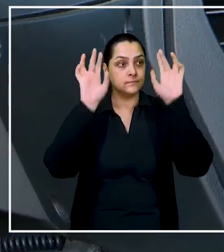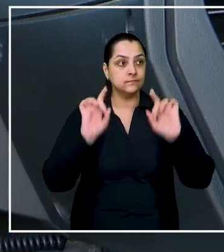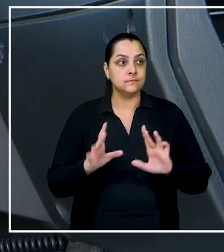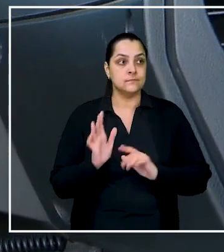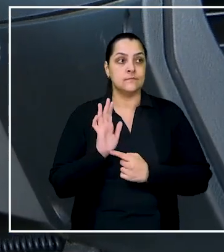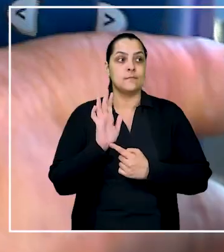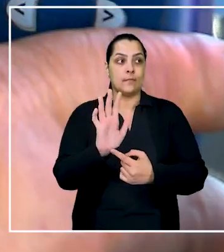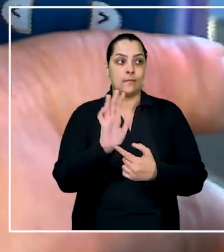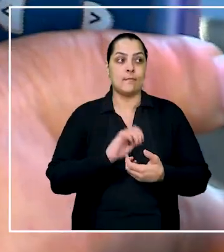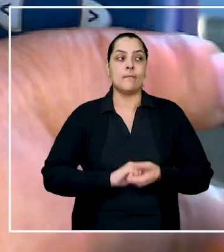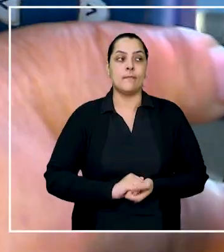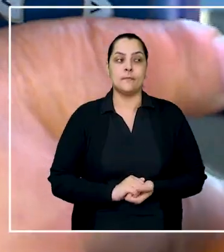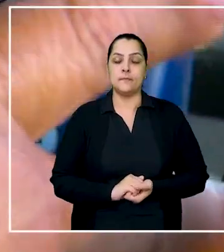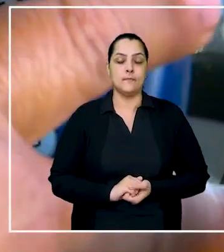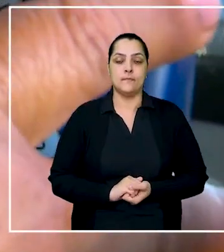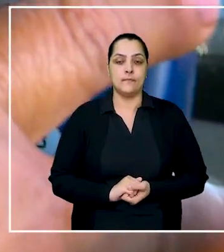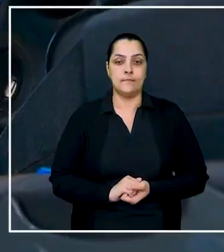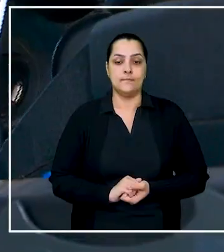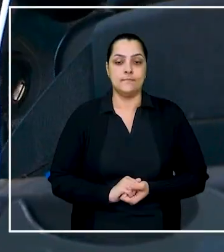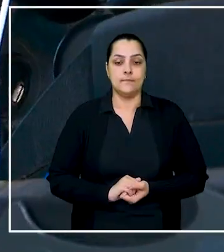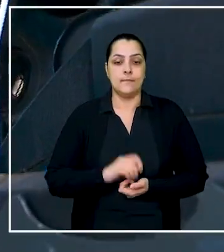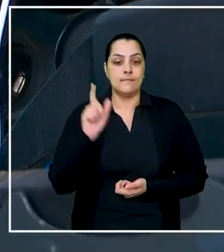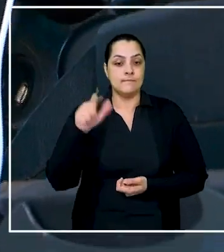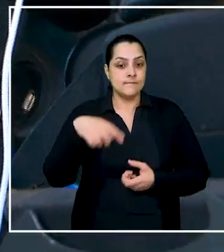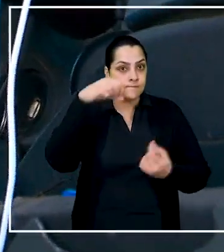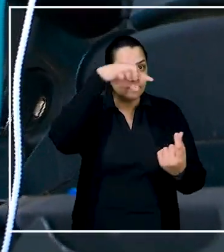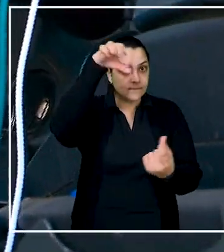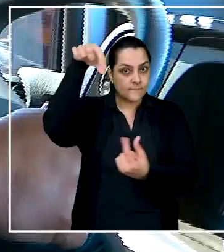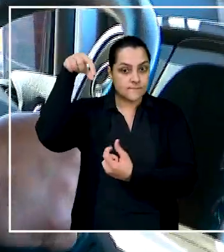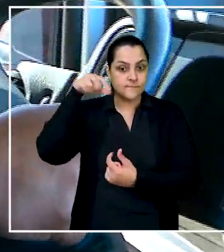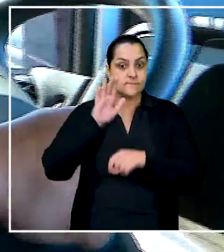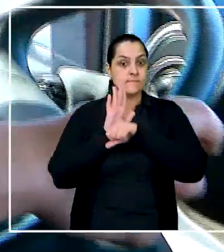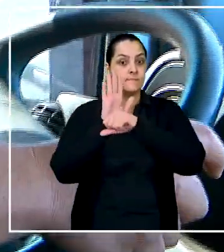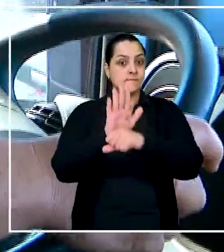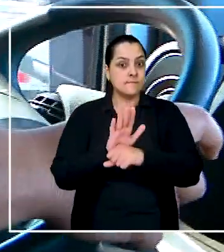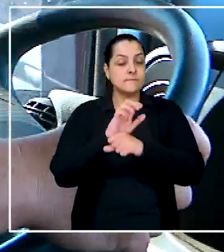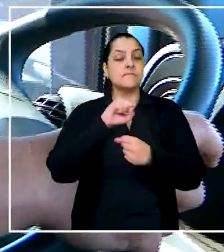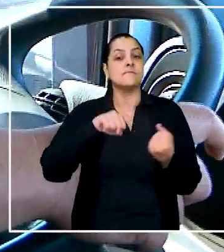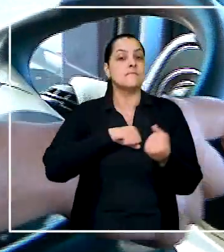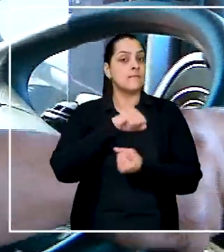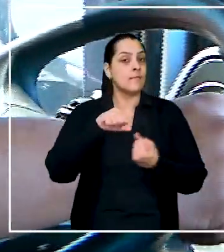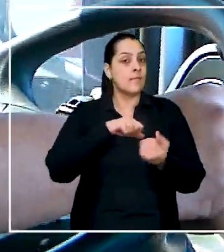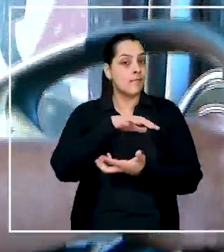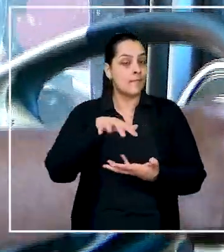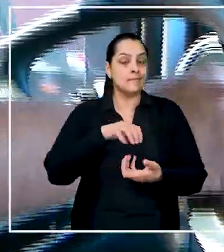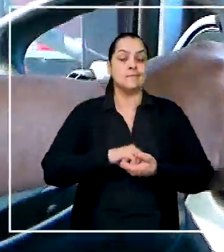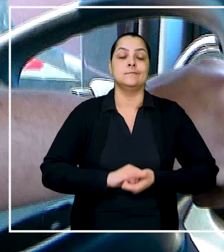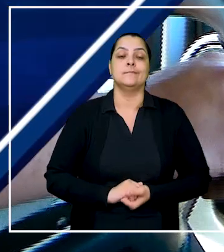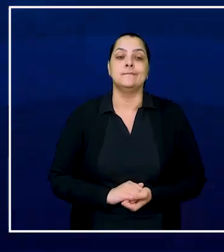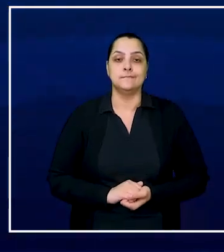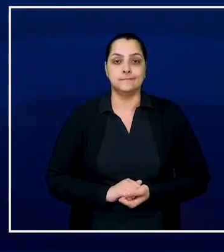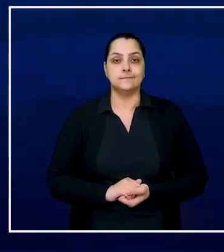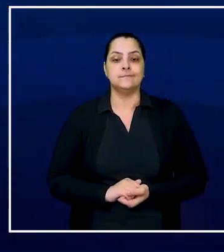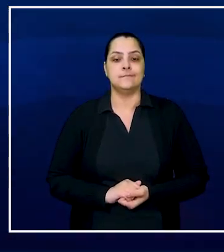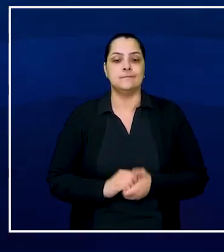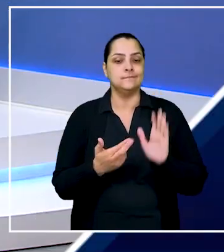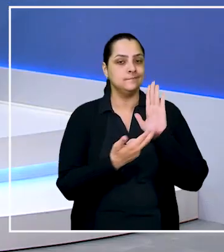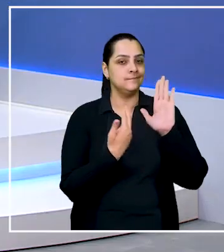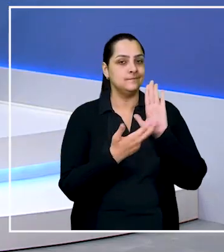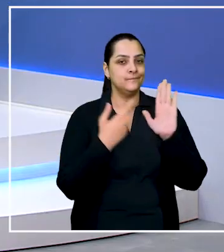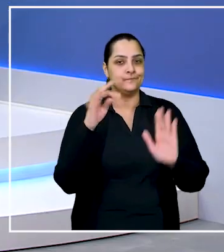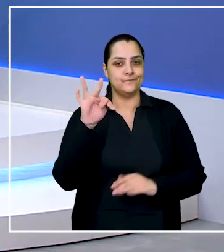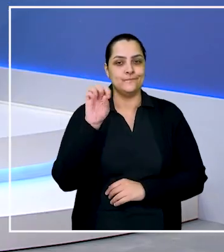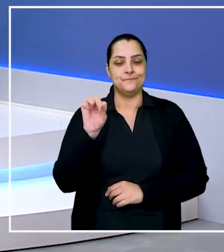Reportagem especial mostra como o ponto eletrônico por geolocalização contribui com a sustentabilidade.